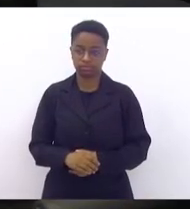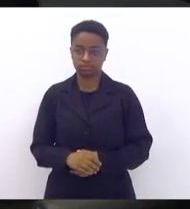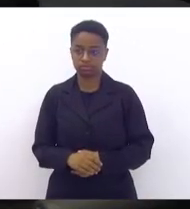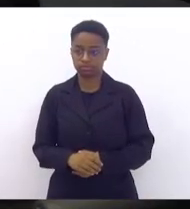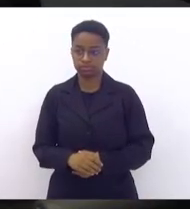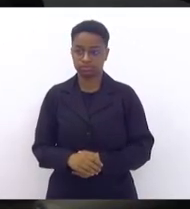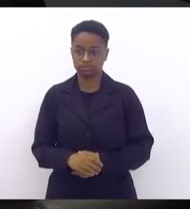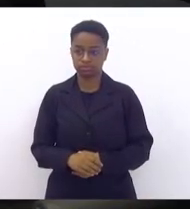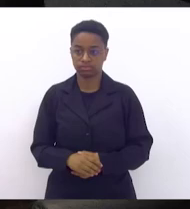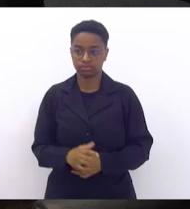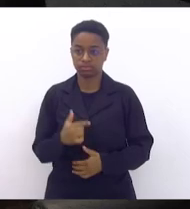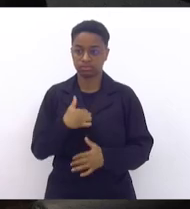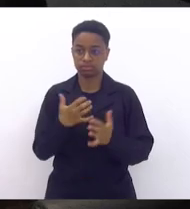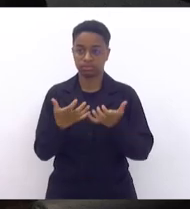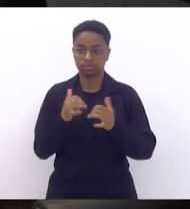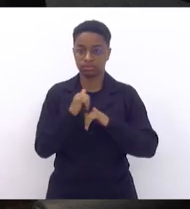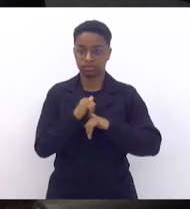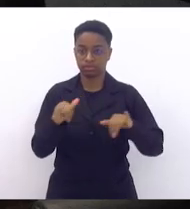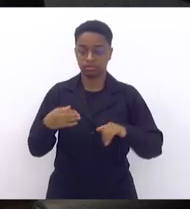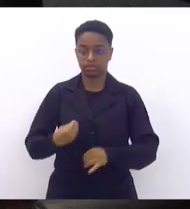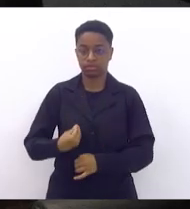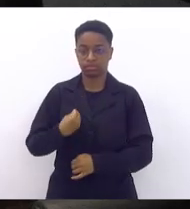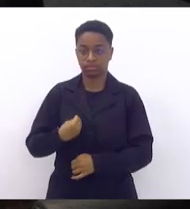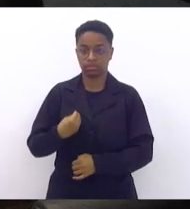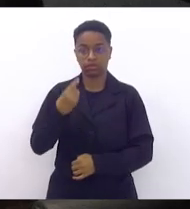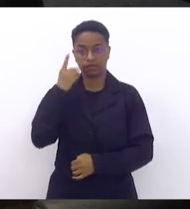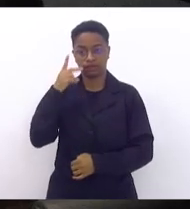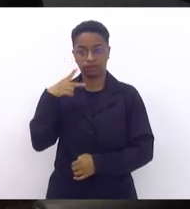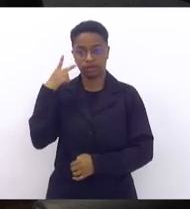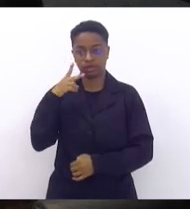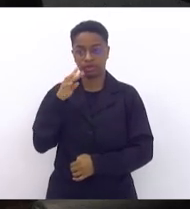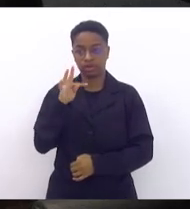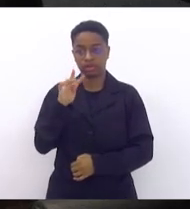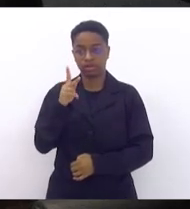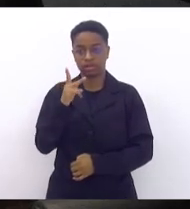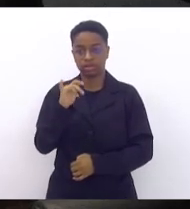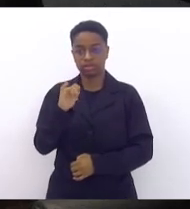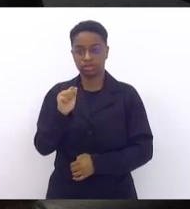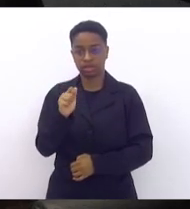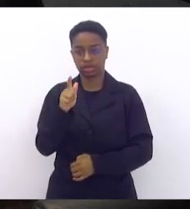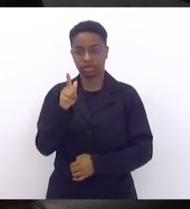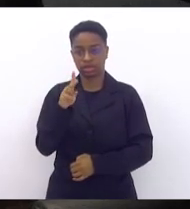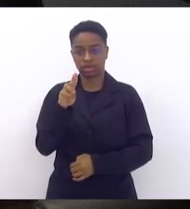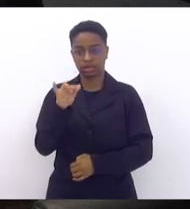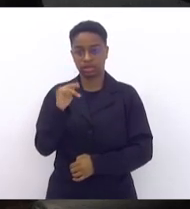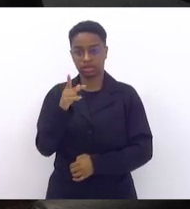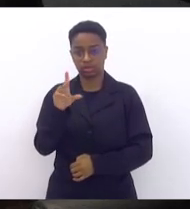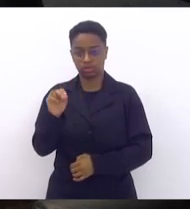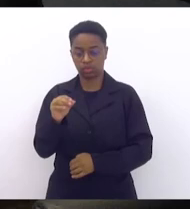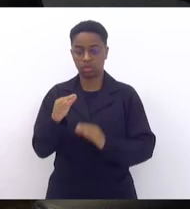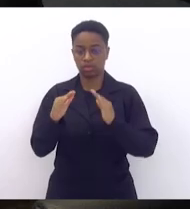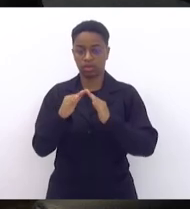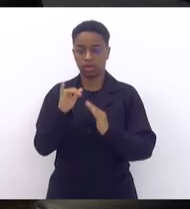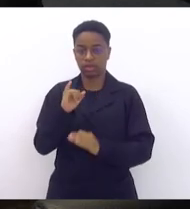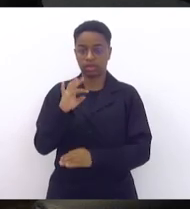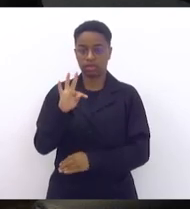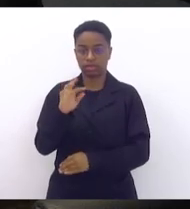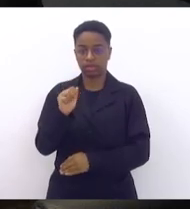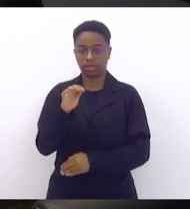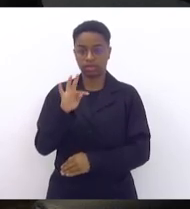Eu gostaria de anunciar a presença do vereador Tiaguinho, de Itatiaia. Deputado Flávio Serafini.